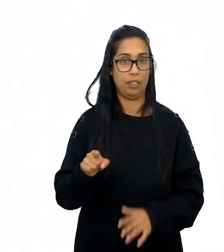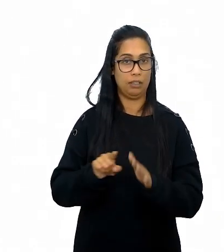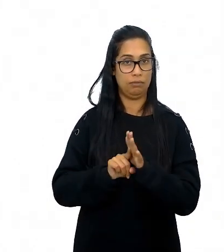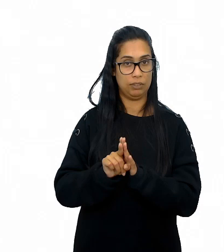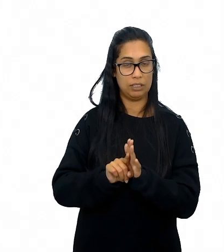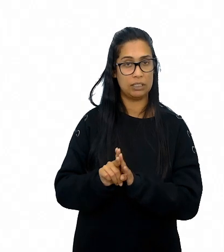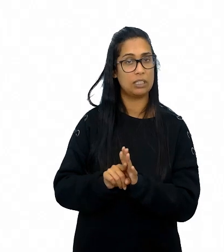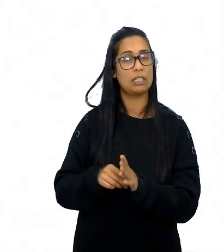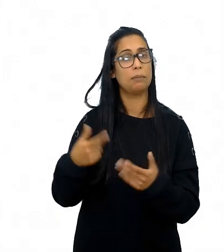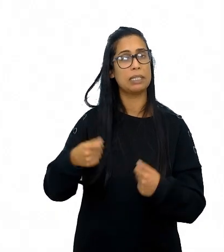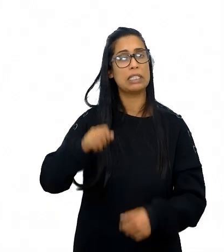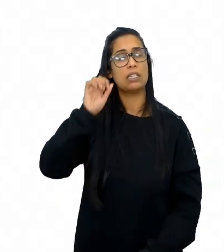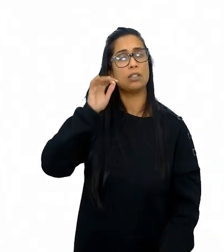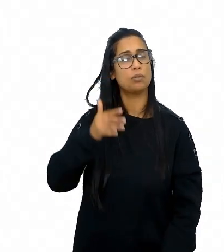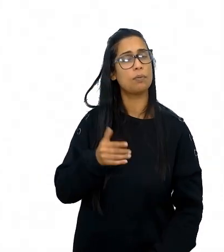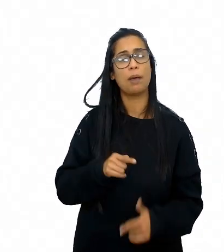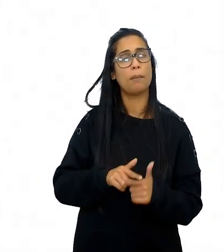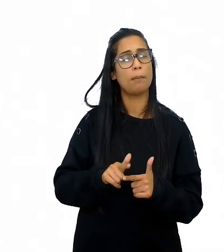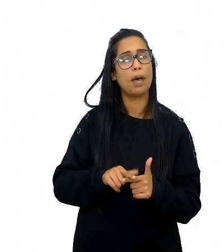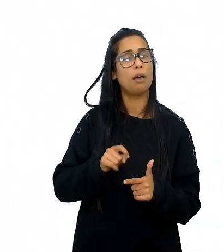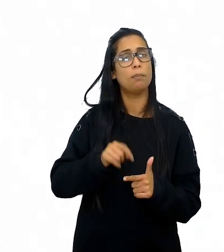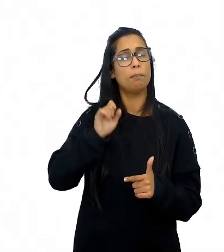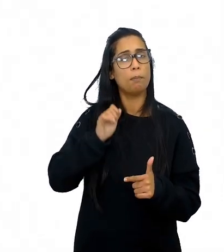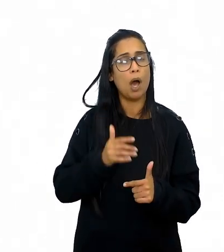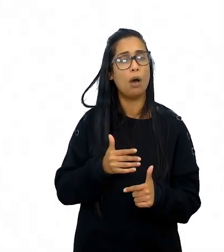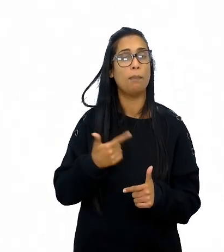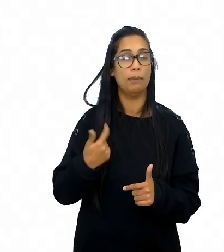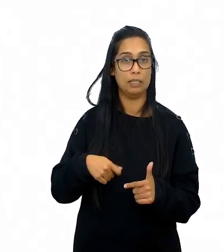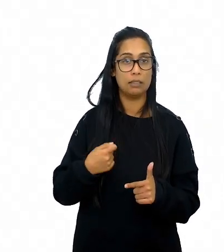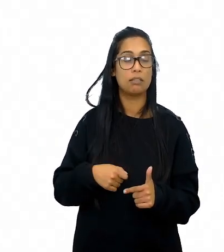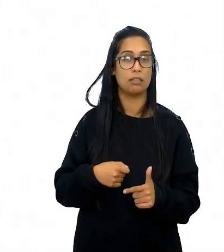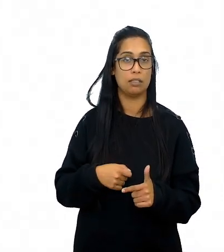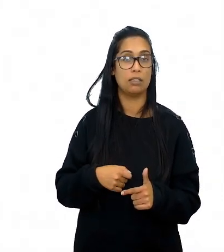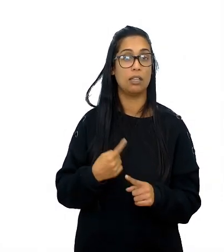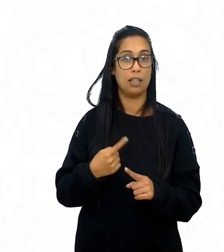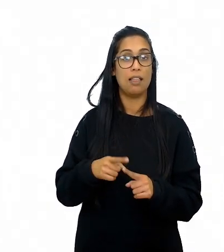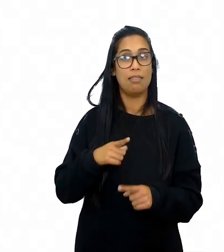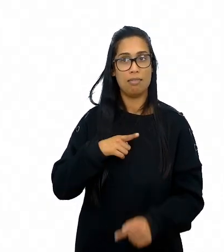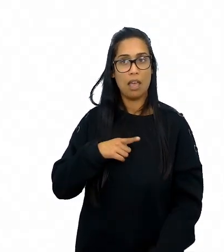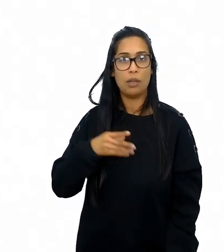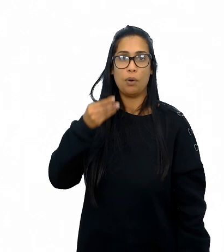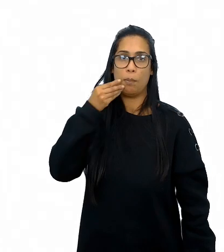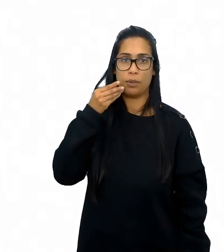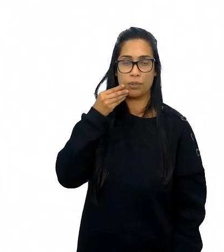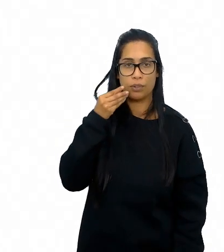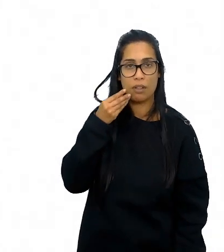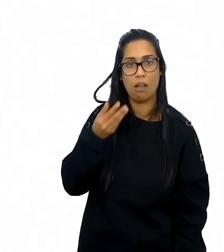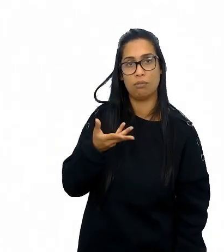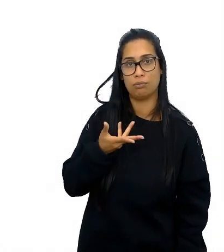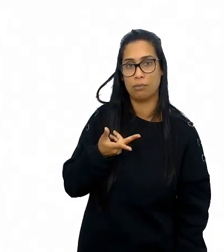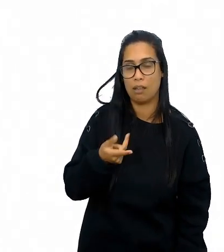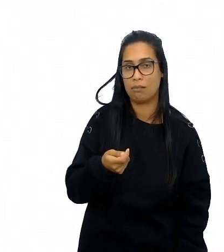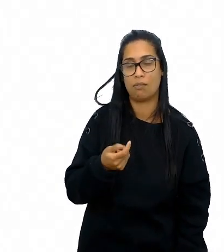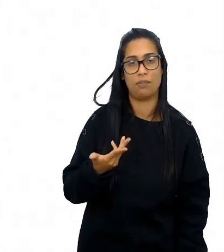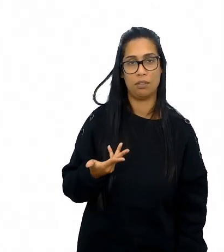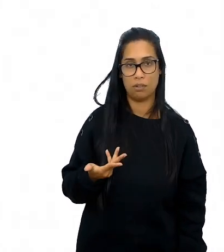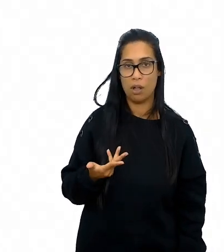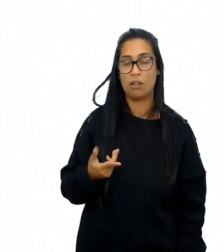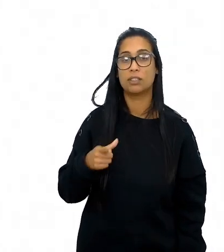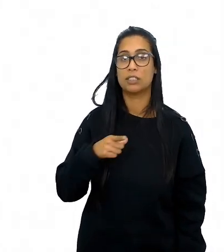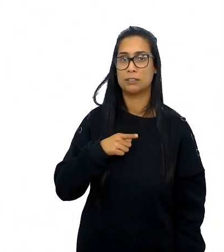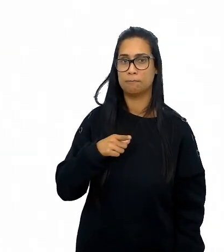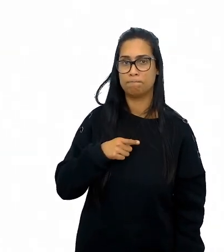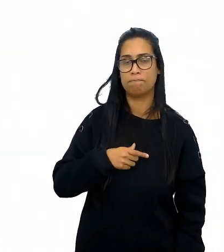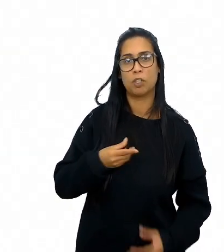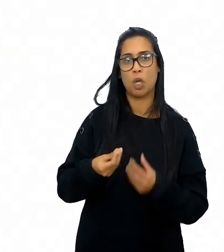que é a resolução de problemas. Então, a gente tem sim uma grande vantagem de trabalhar, né, com a resolução